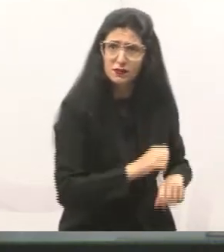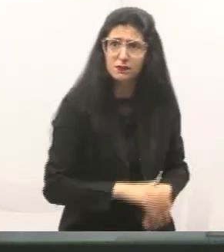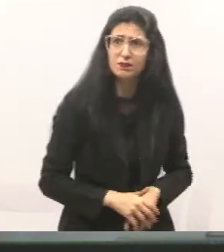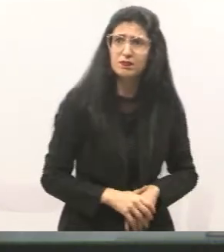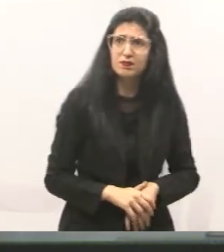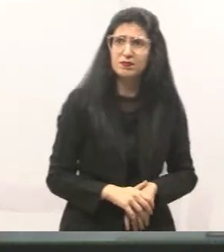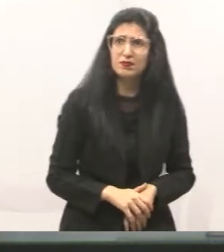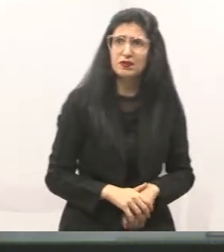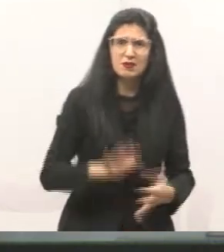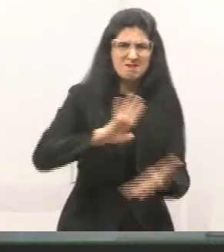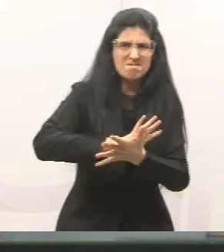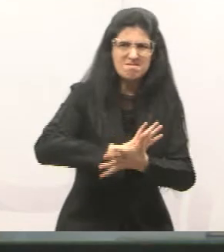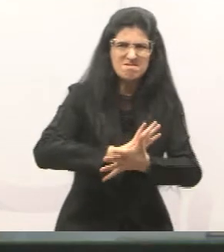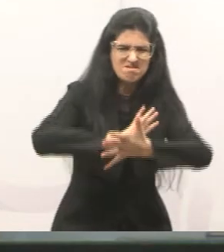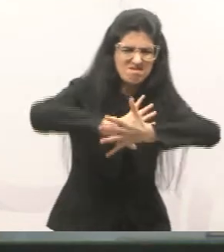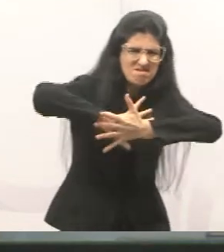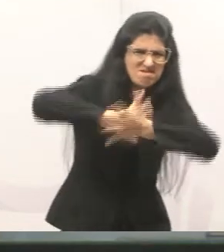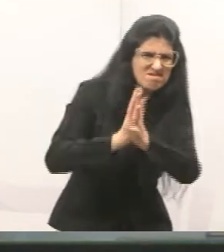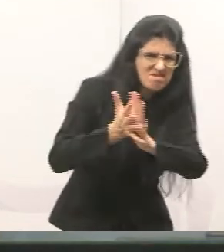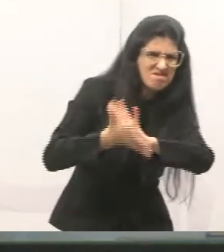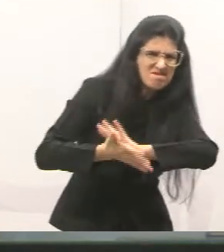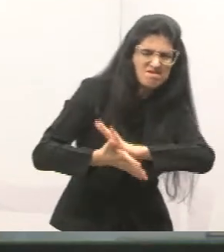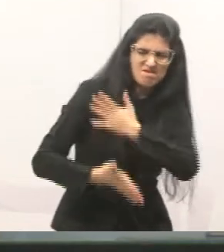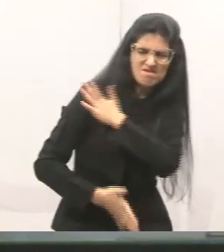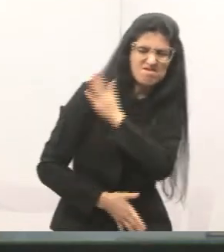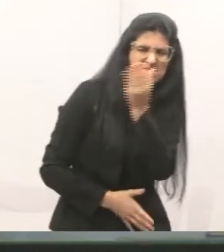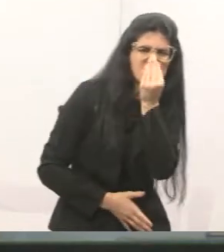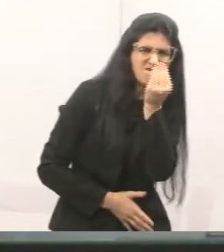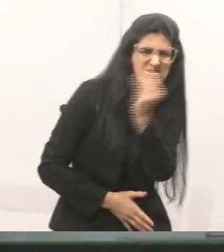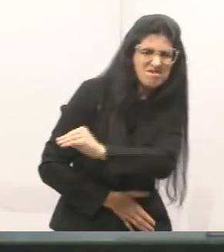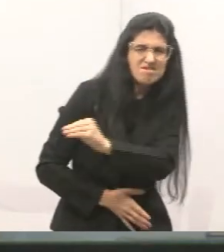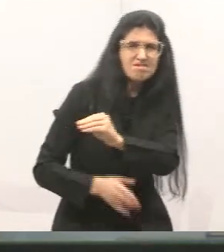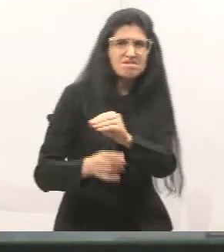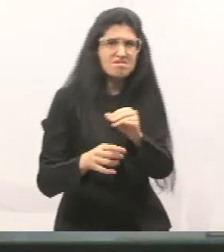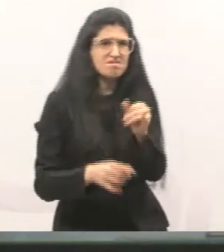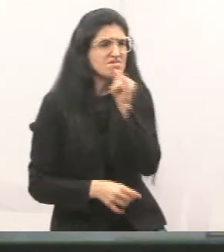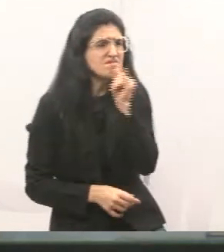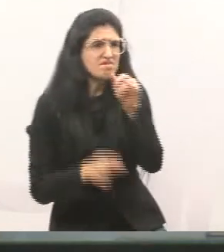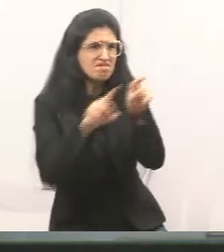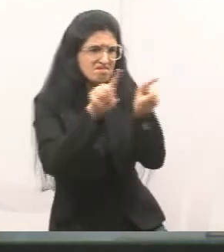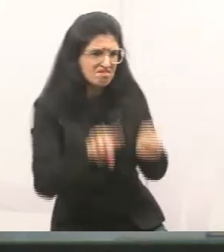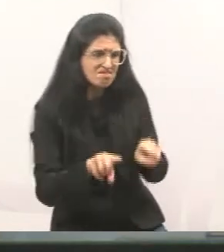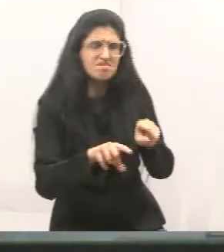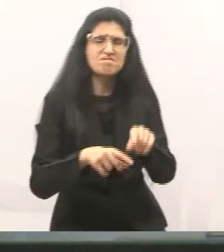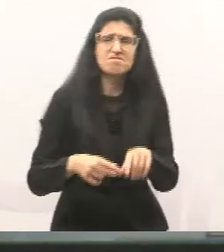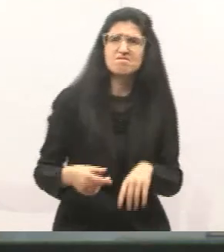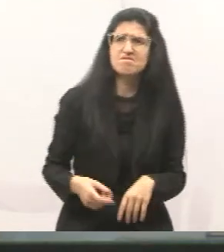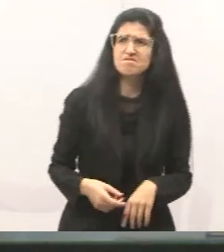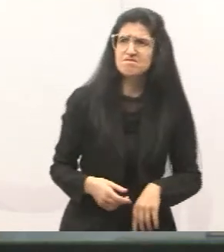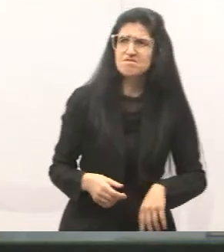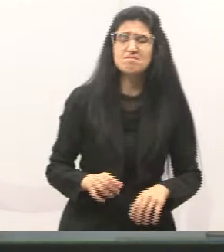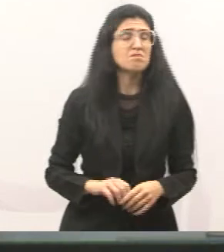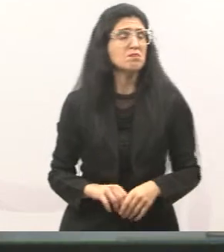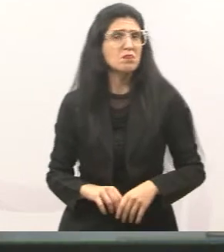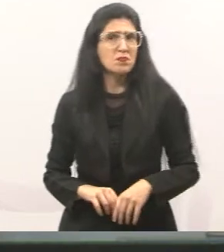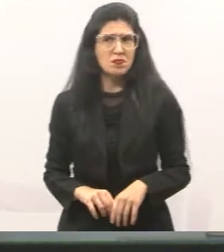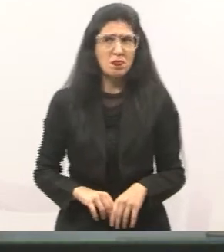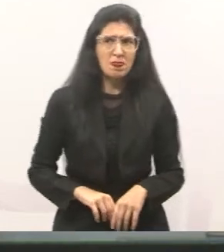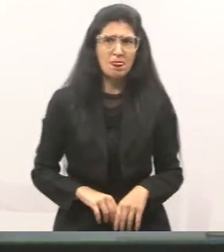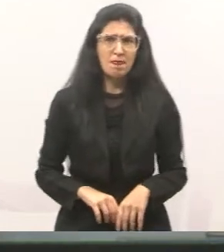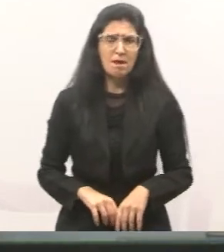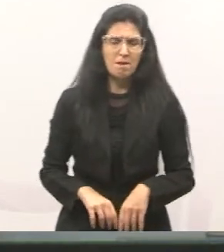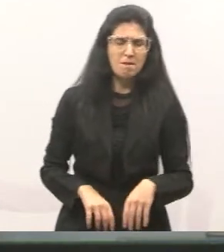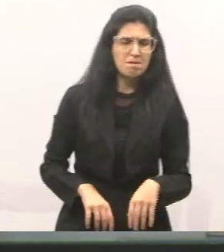os princípios da administração pública, qualquer ação ou omissão que viole os deveres de